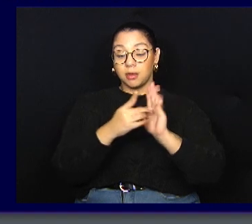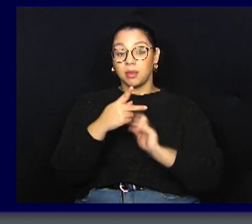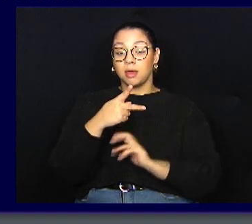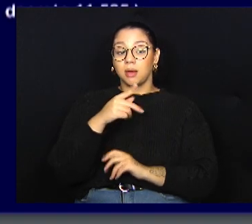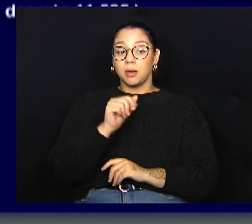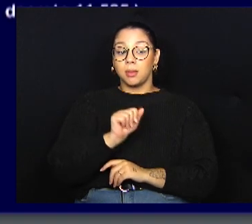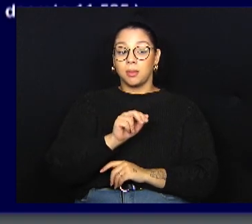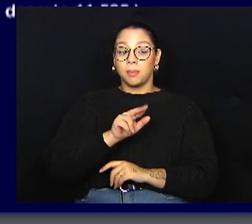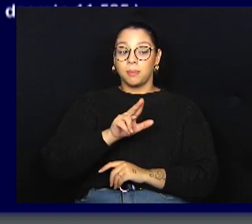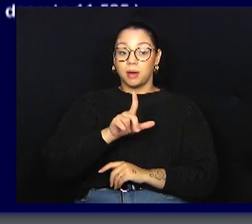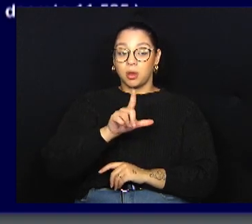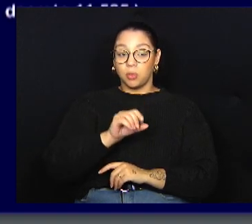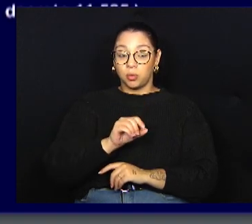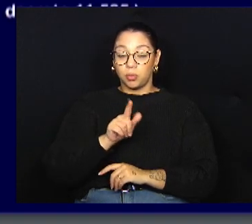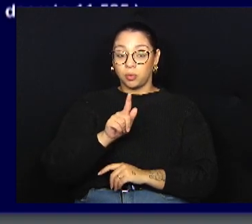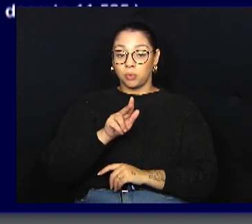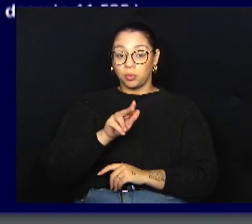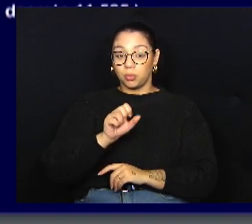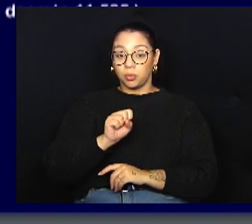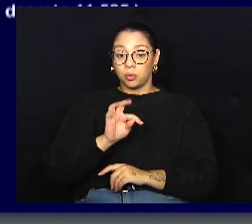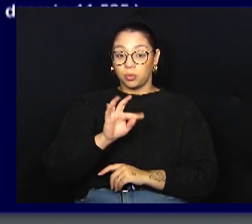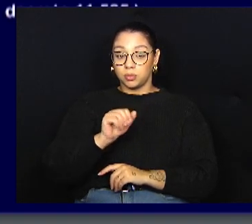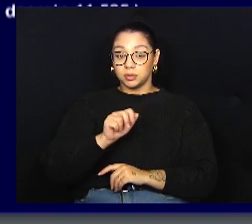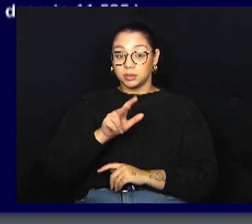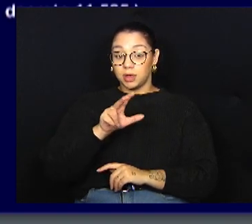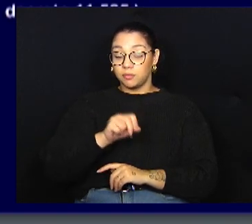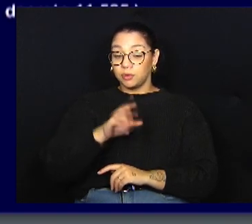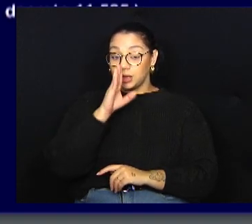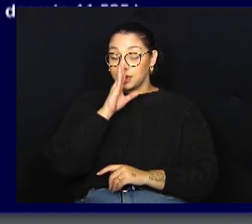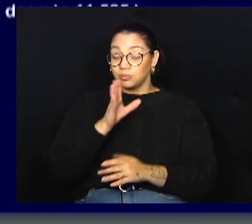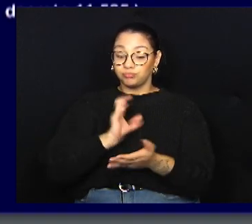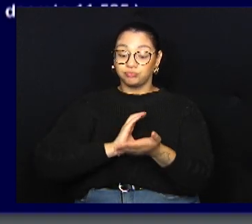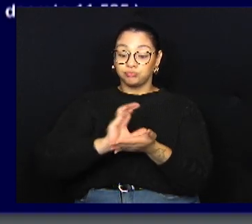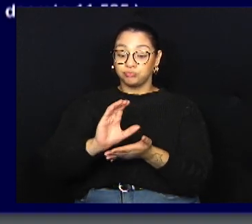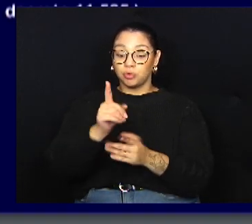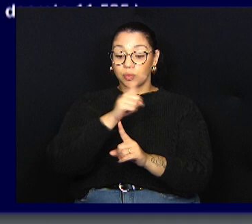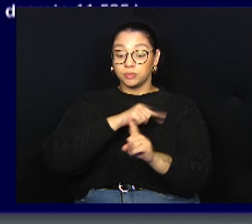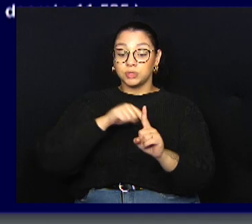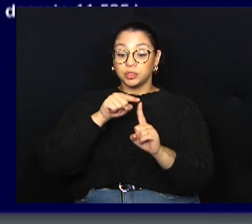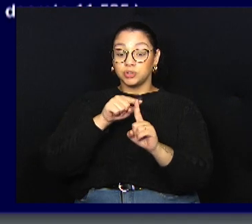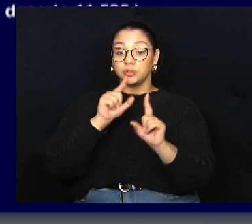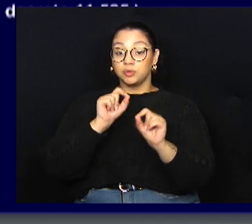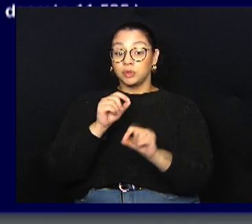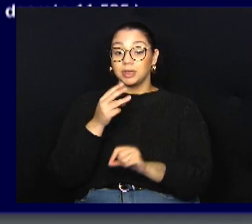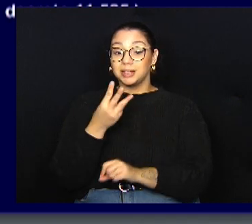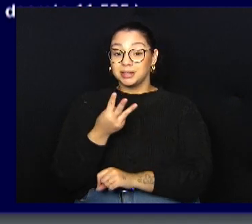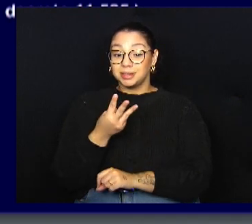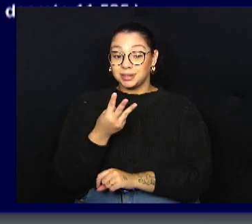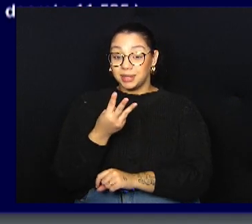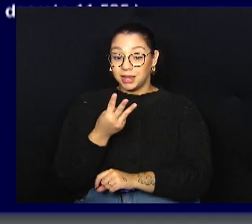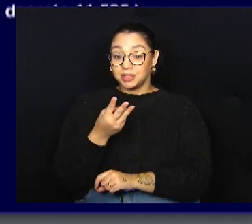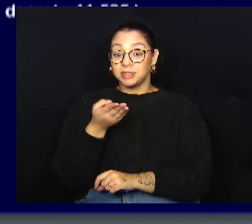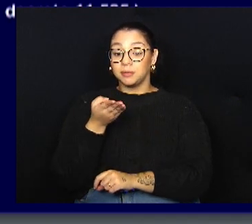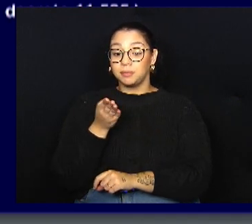o investimento direto no setor cultural com a destinação de R$